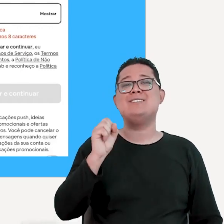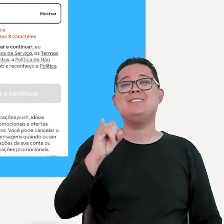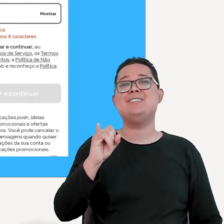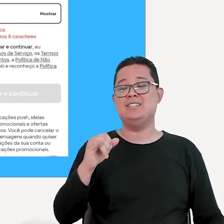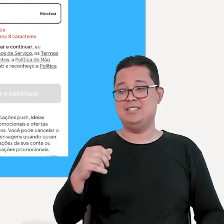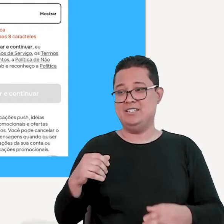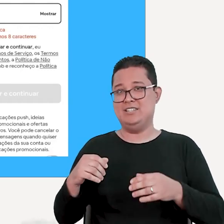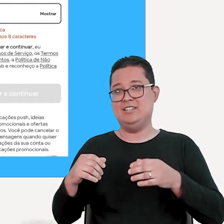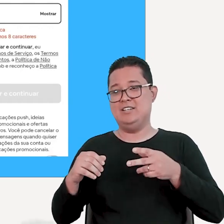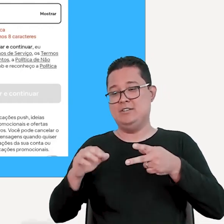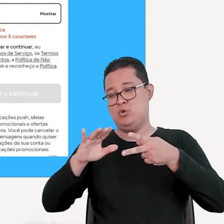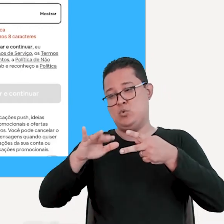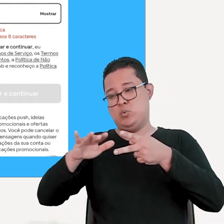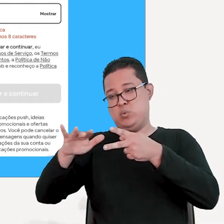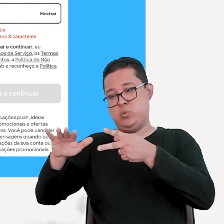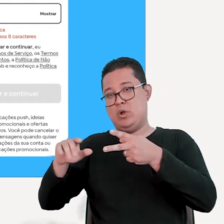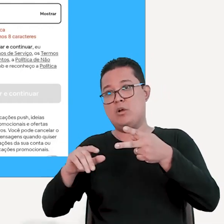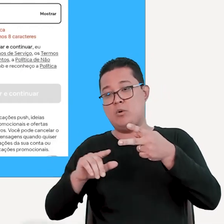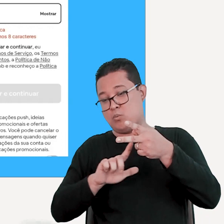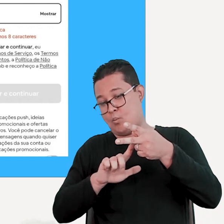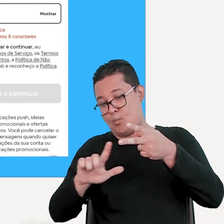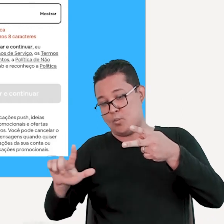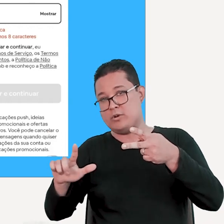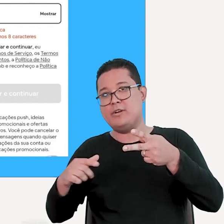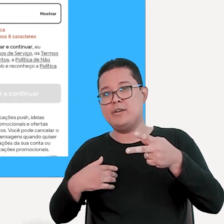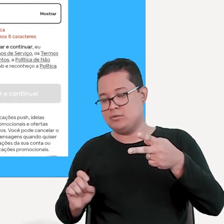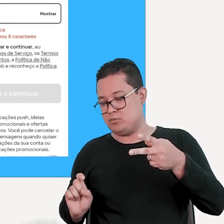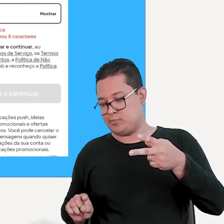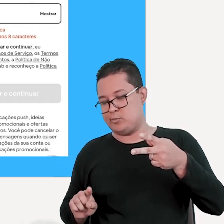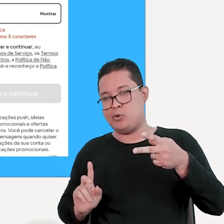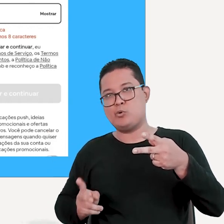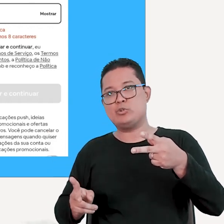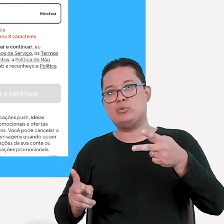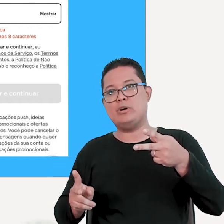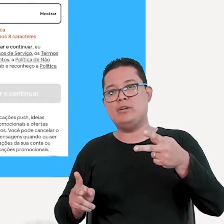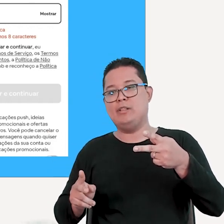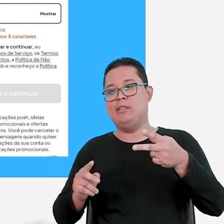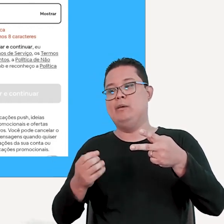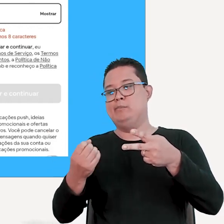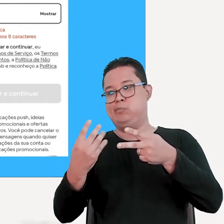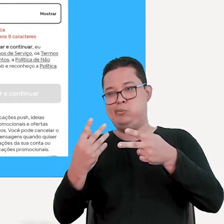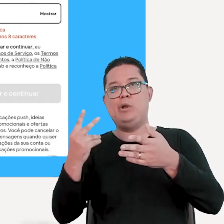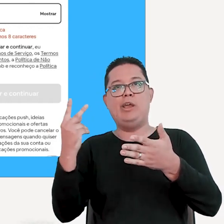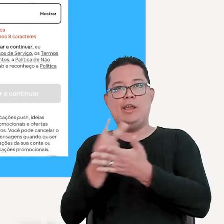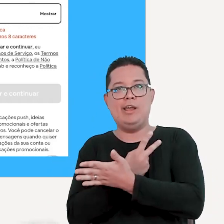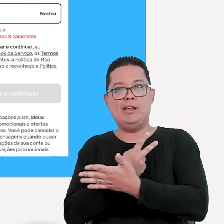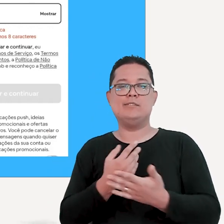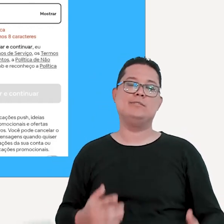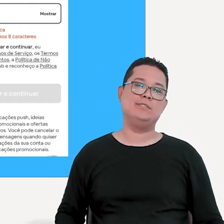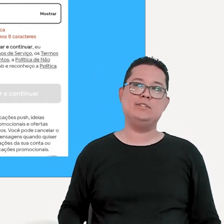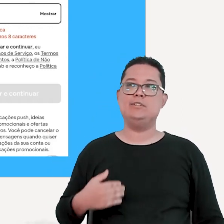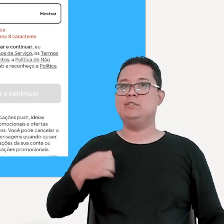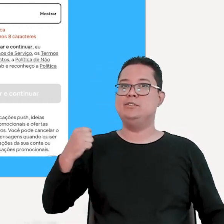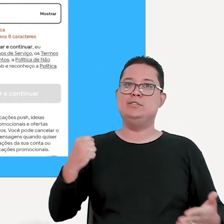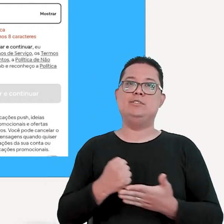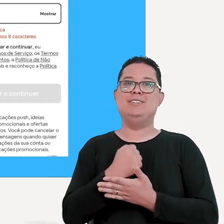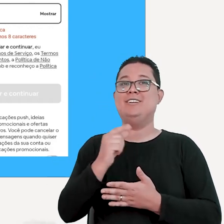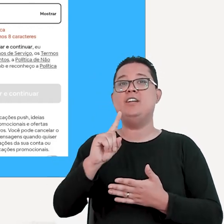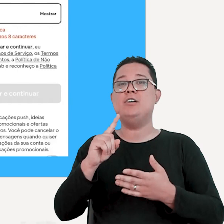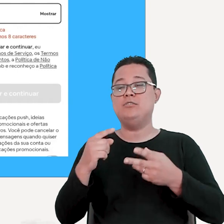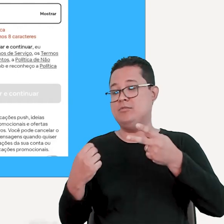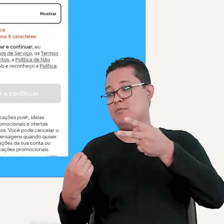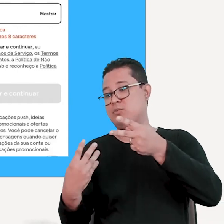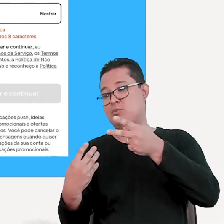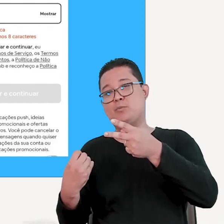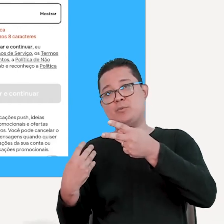me mostrar uma mensagem de erro falando: volte para a tela anterior e digite uma senha de pelo menos 8 caracteres. E